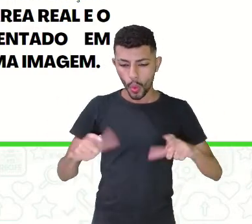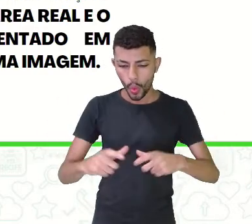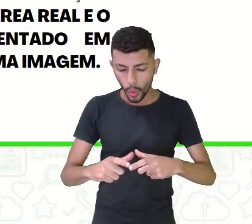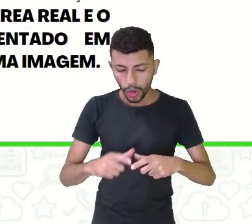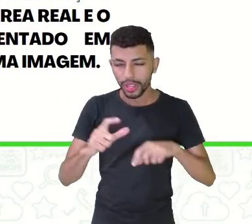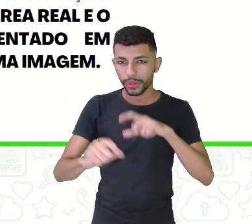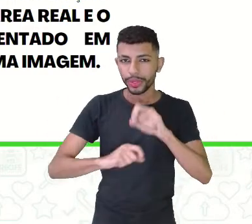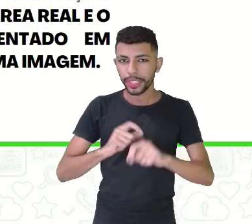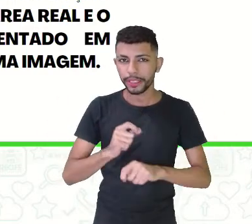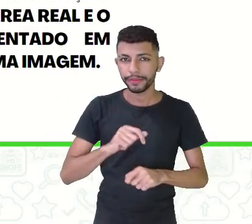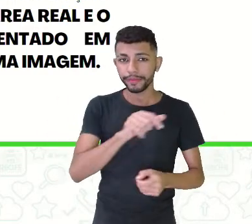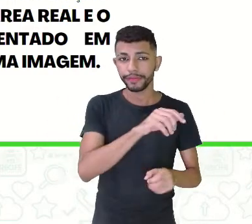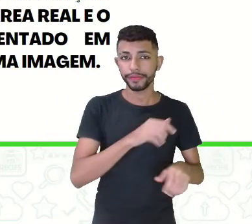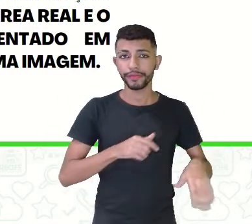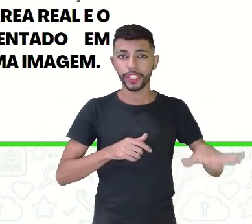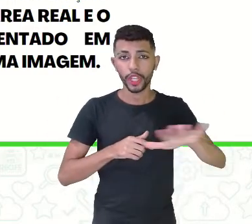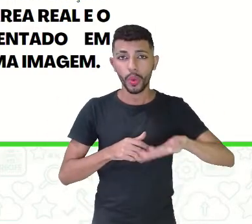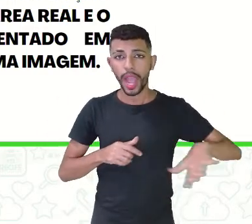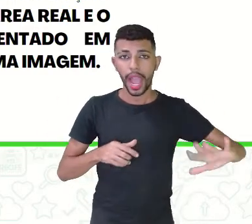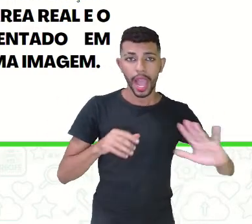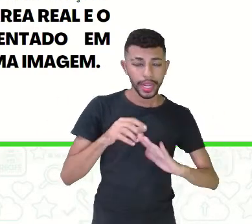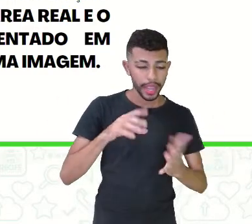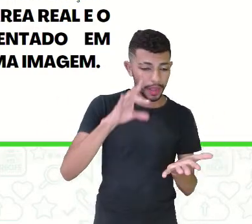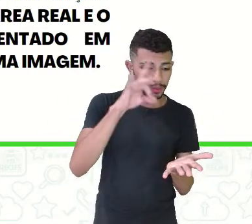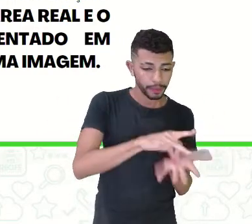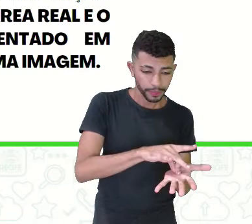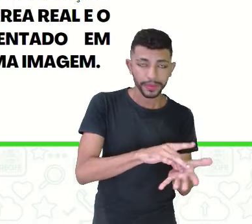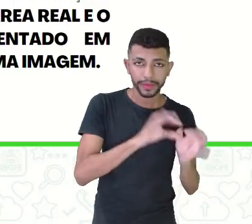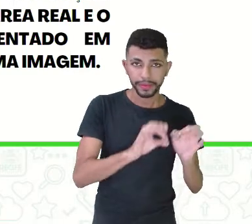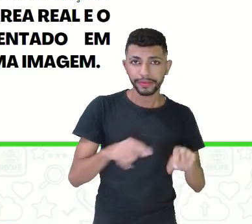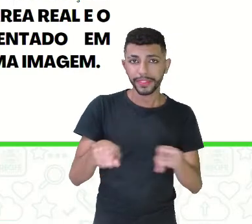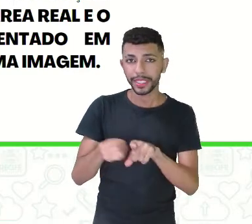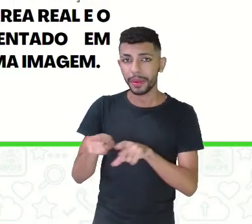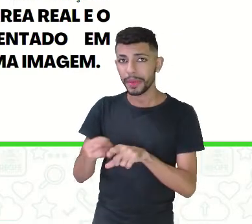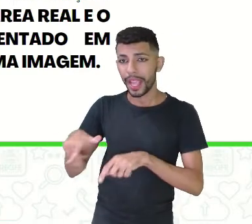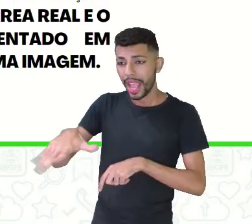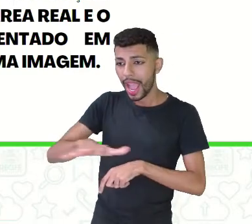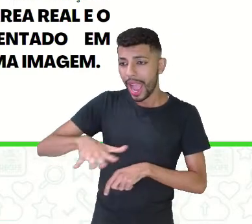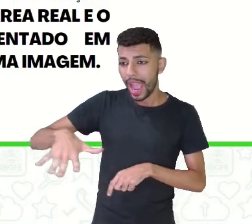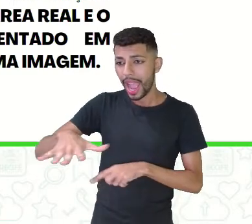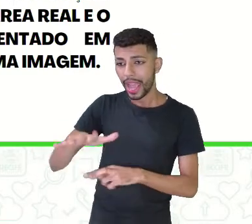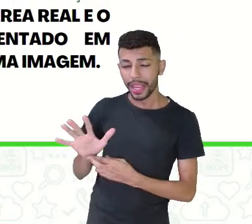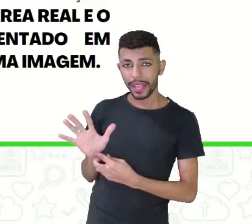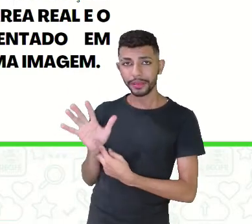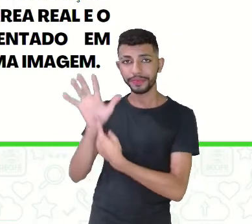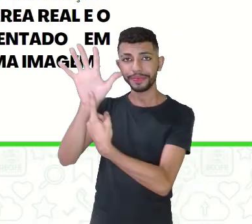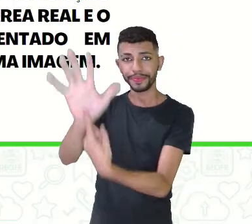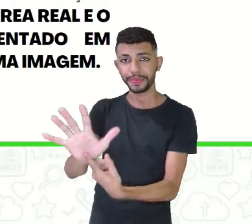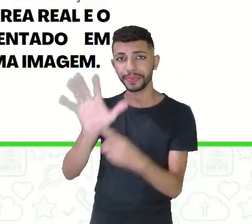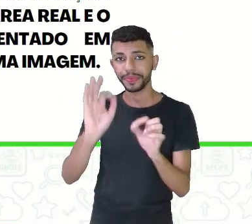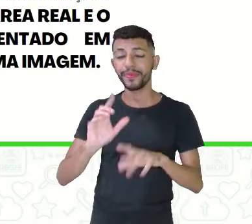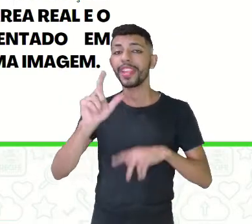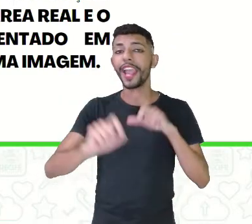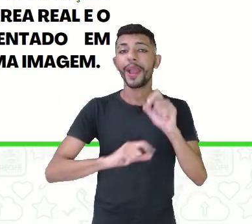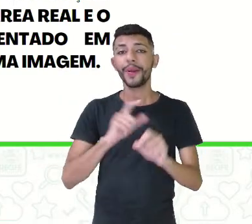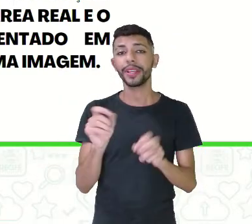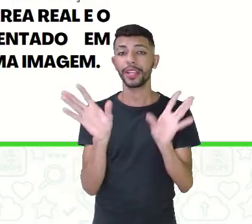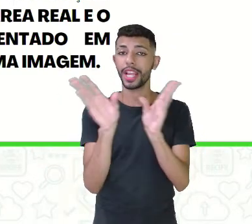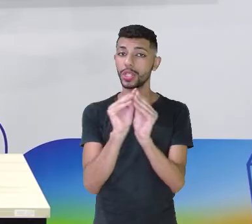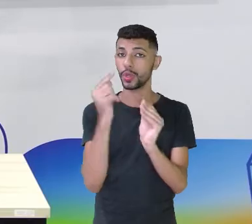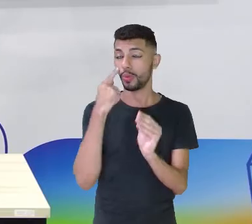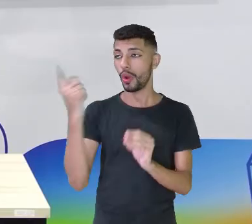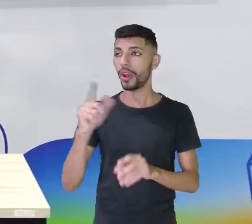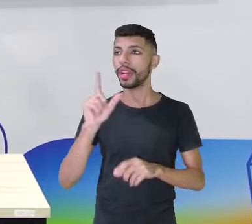existente entre uma área real e a área que está sendo apresentada. Resumindo, é você olhar para o que